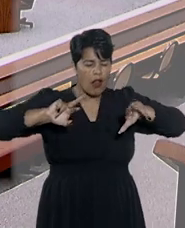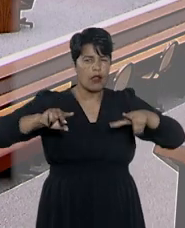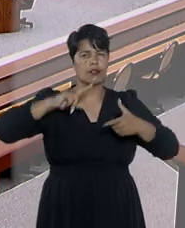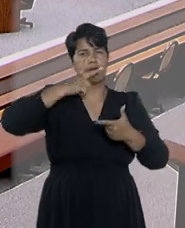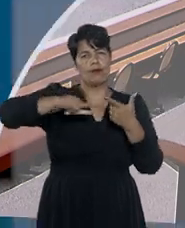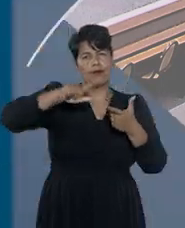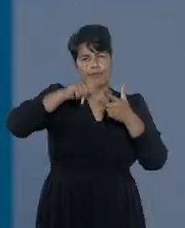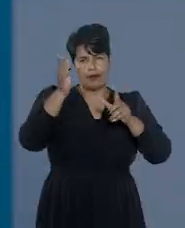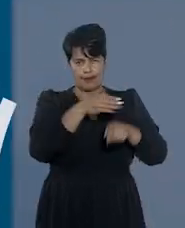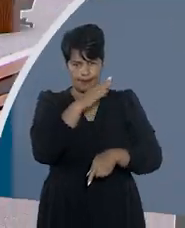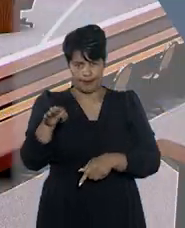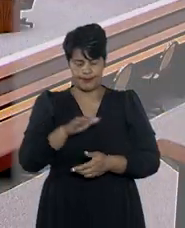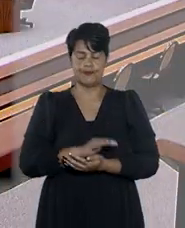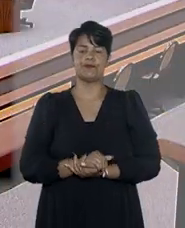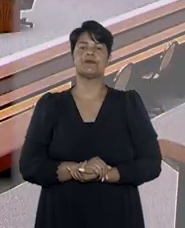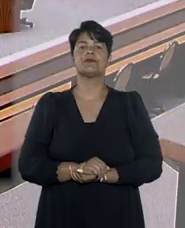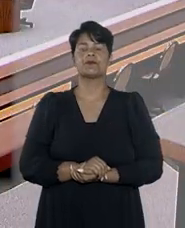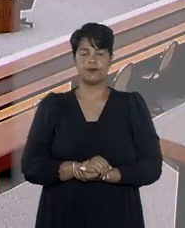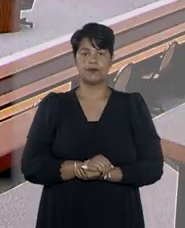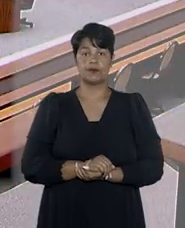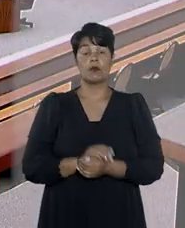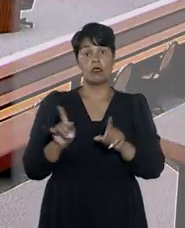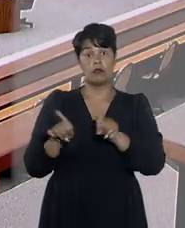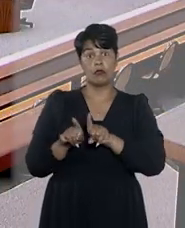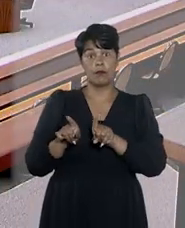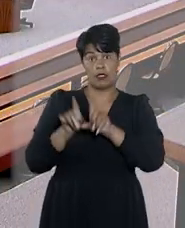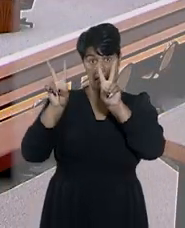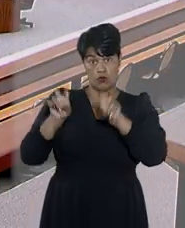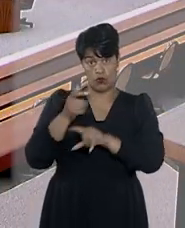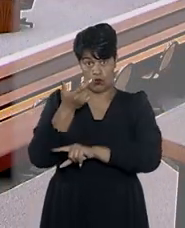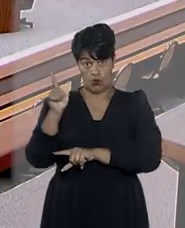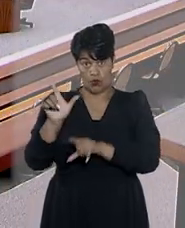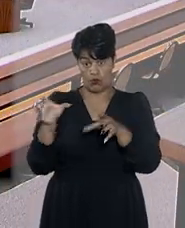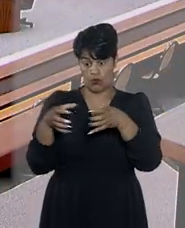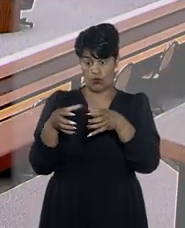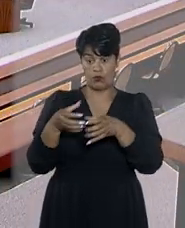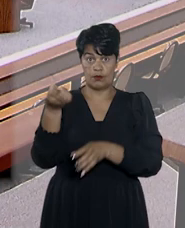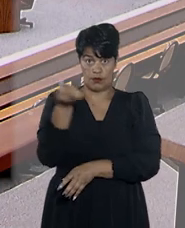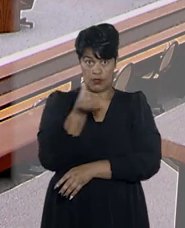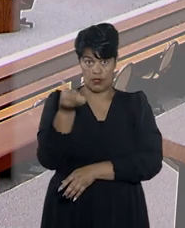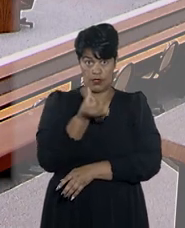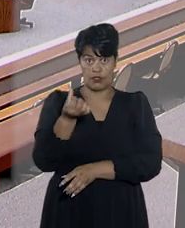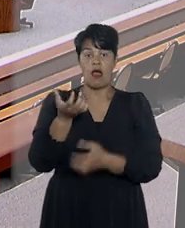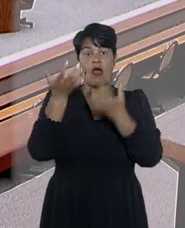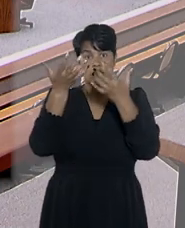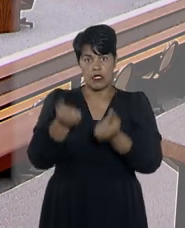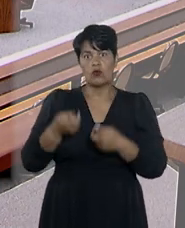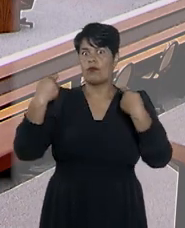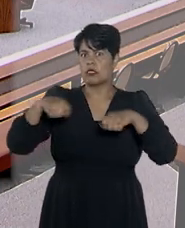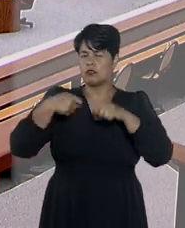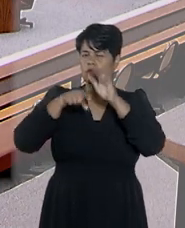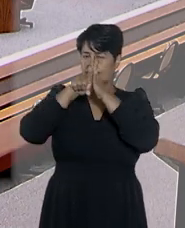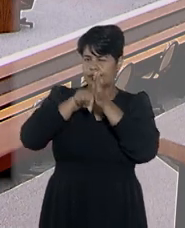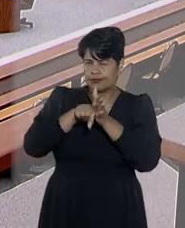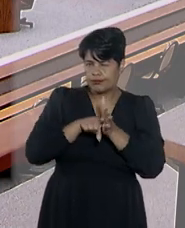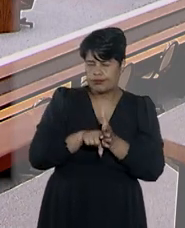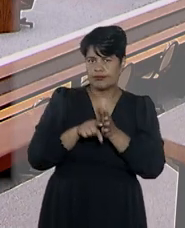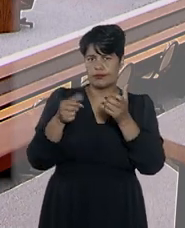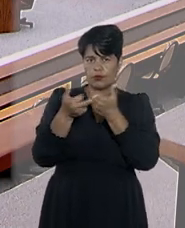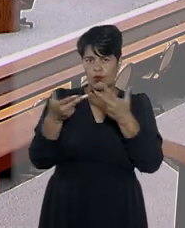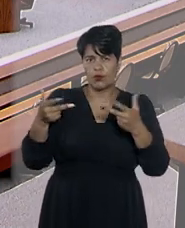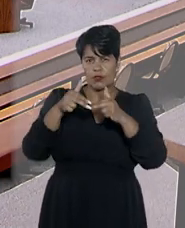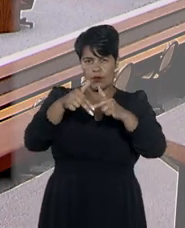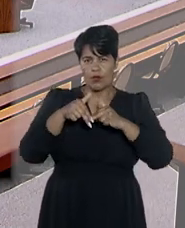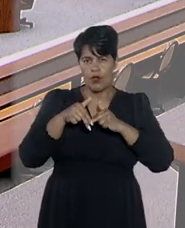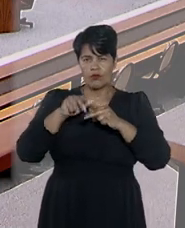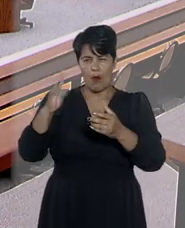por nulidades. E em outro julgamento, também da sexta turma, foi admitido um mandado de segurança para cassar decisão